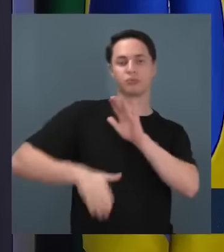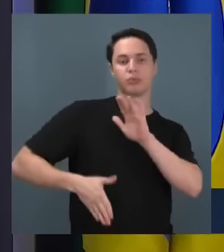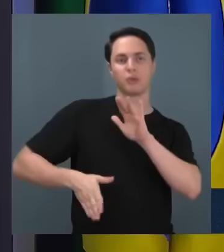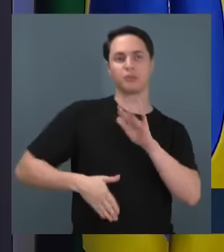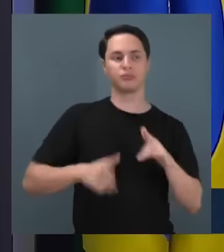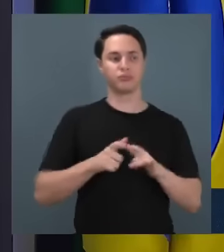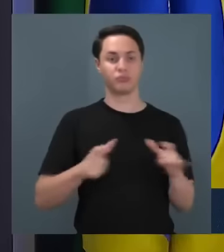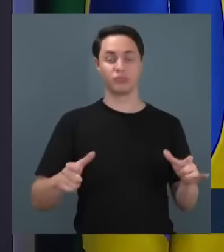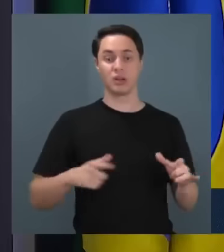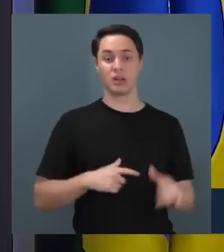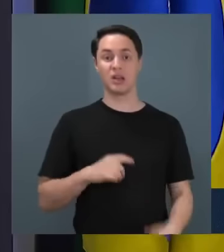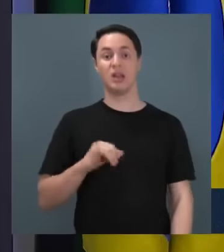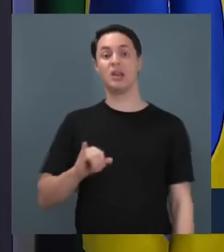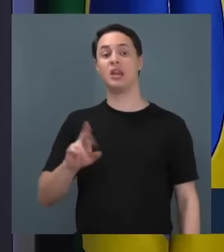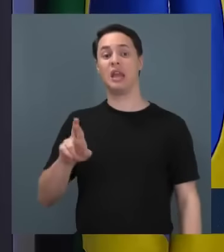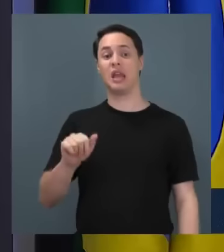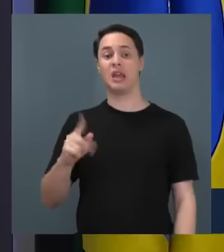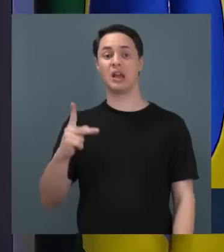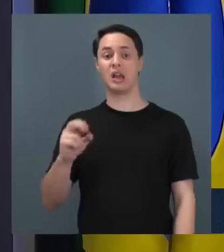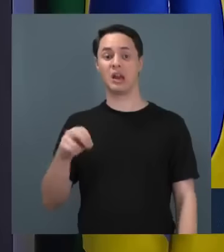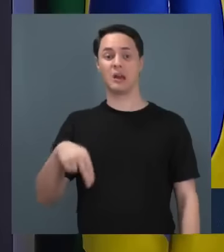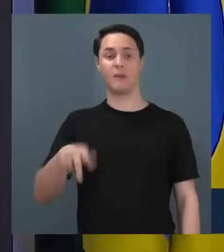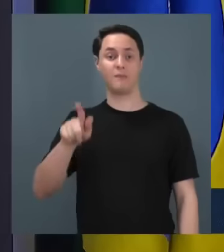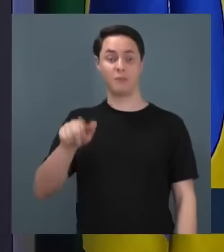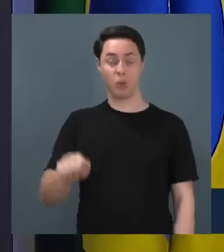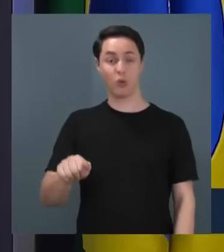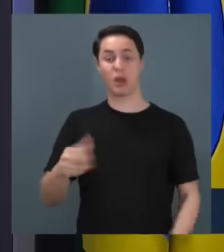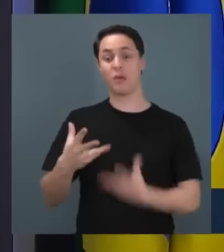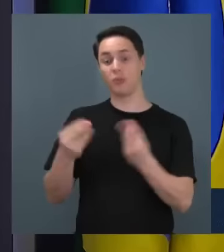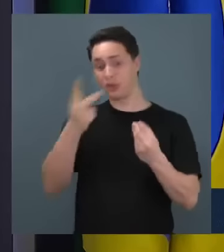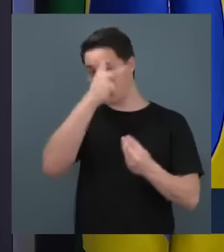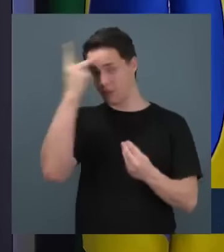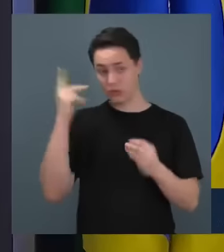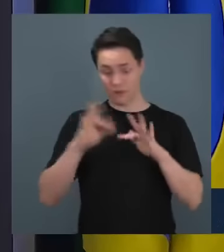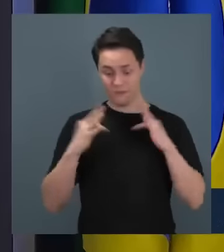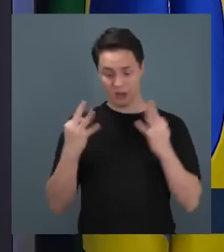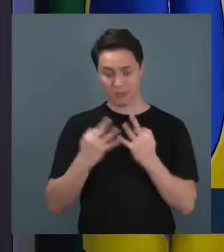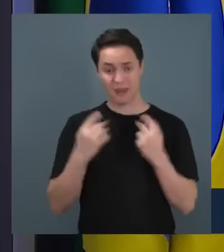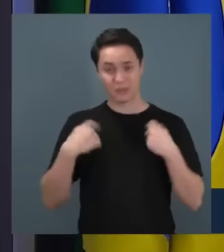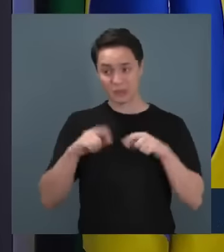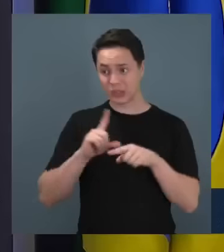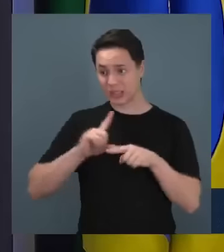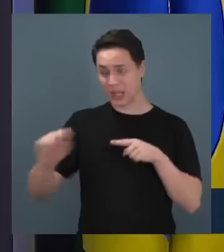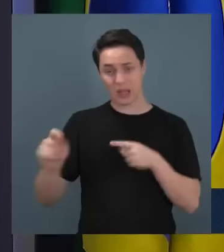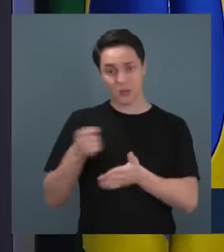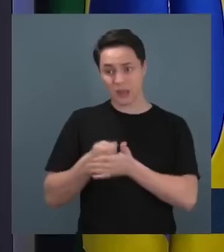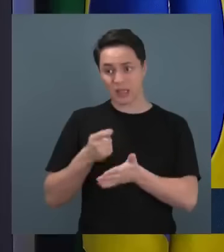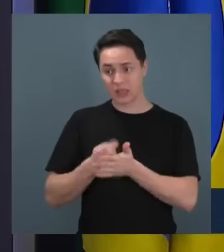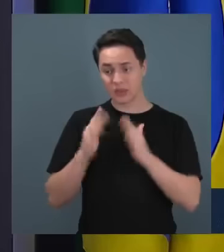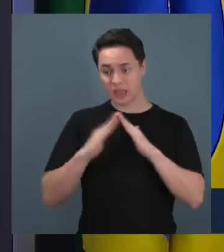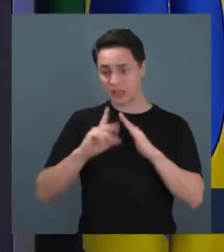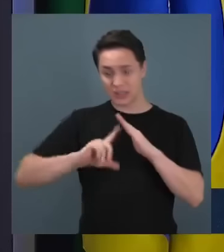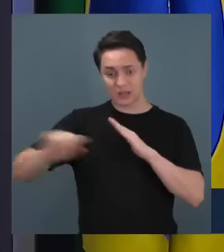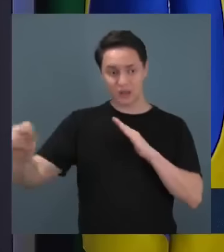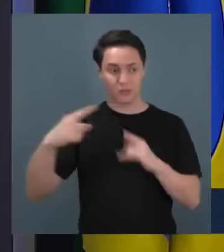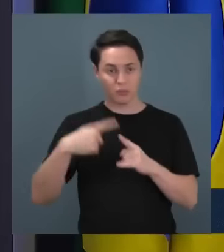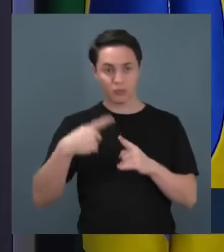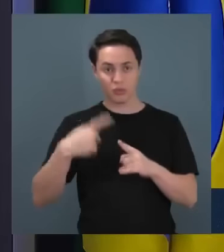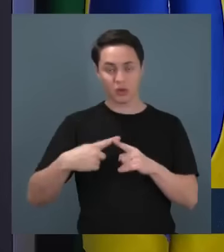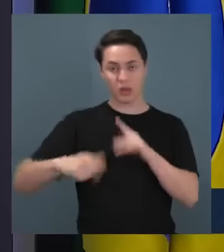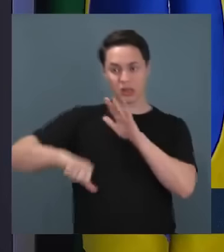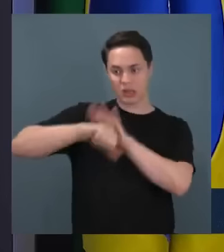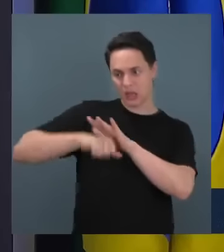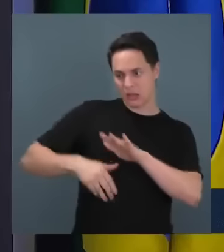foram expulsas de suas casas, deixando móveis, roupas e memórias para trás. São localidades